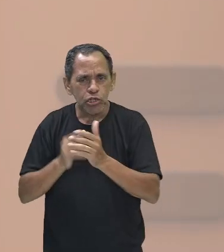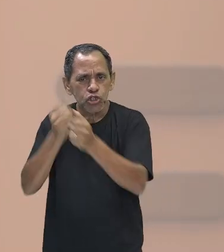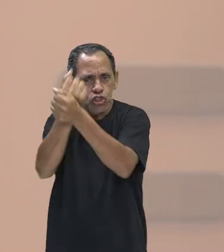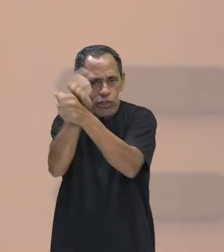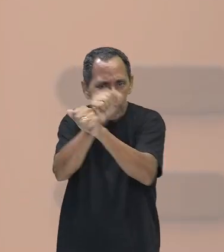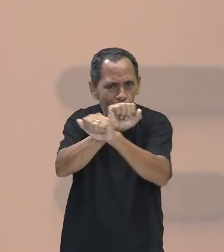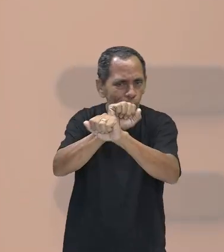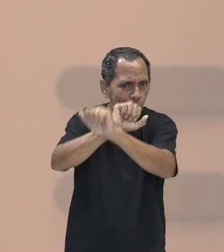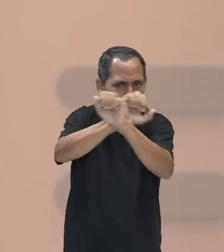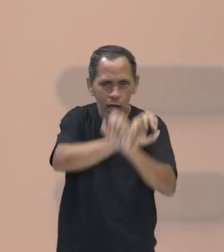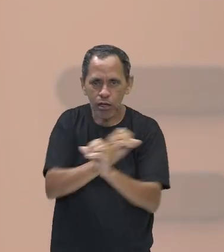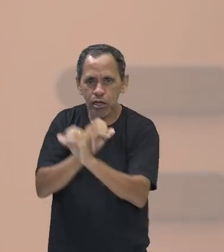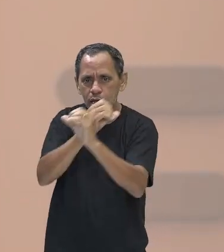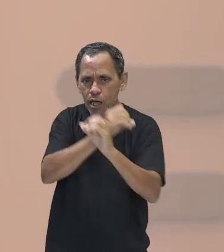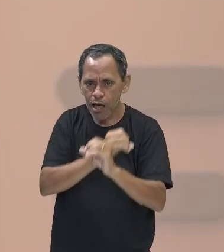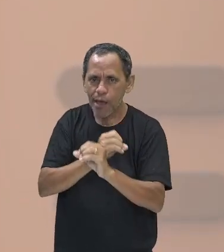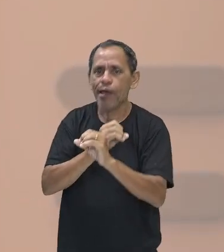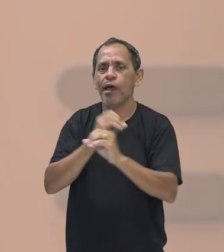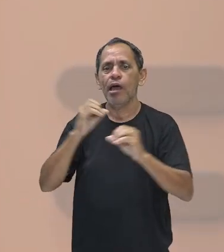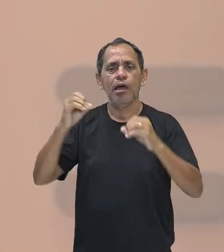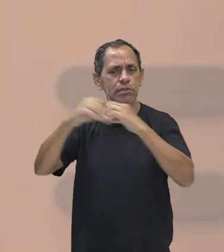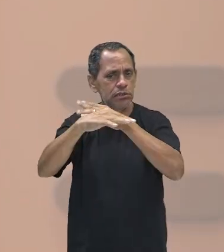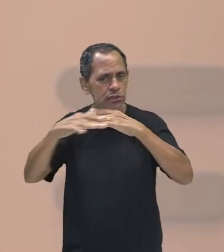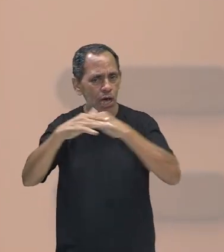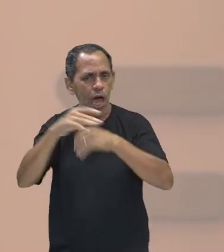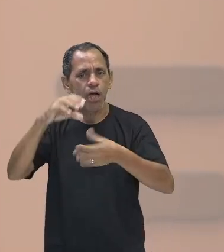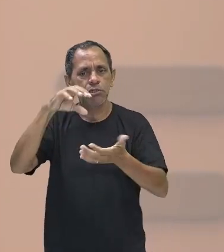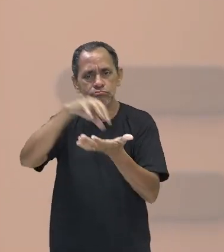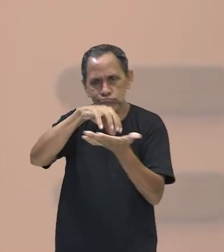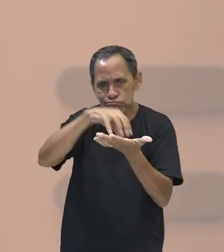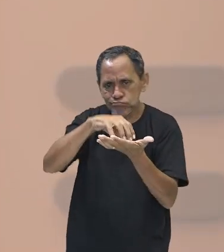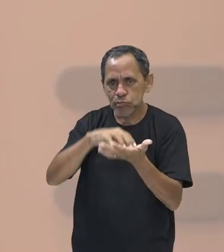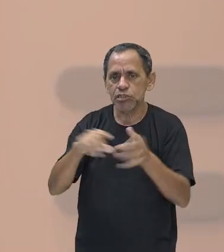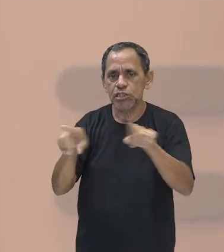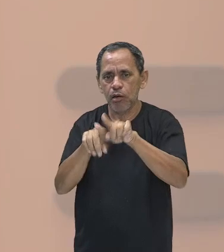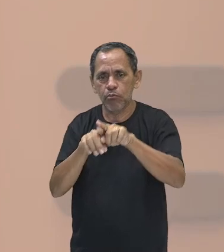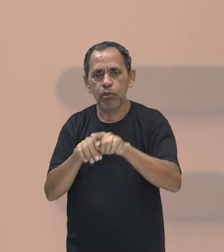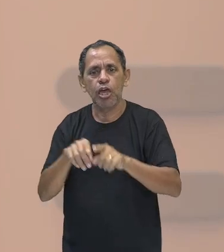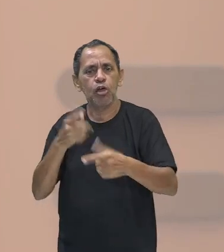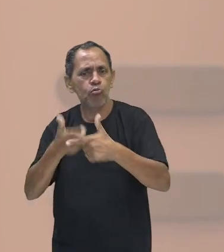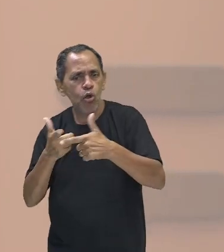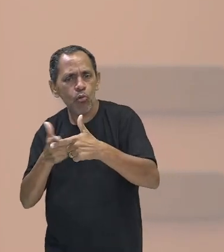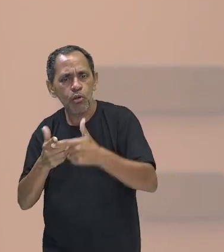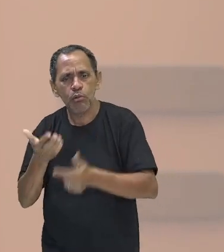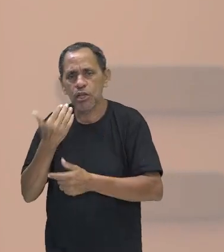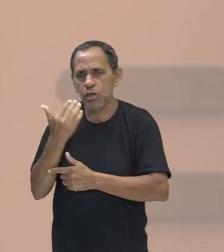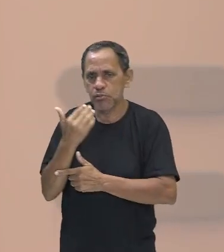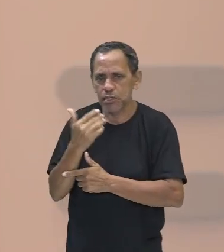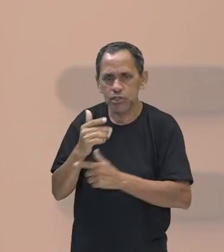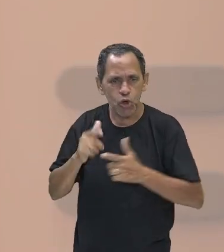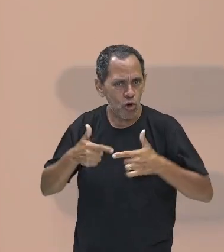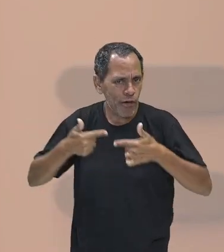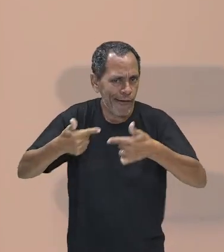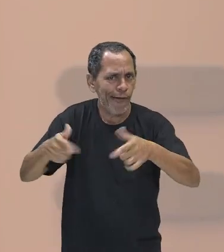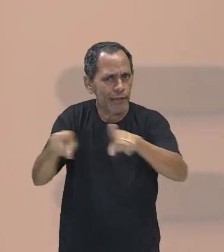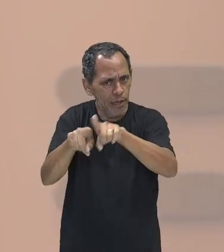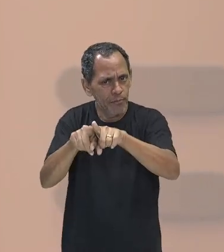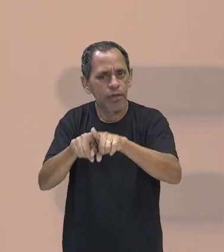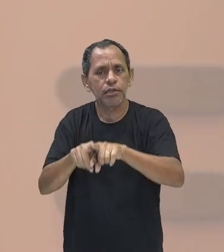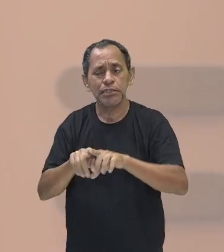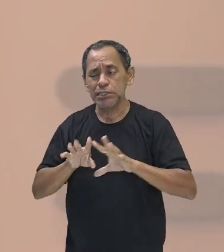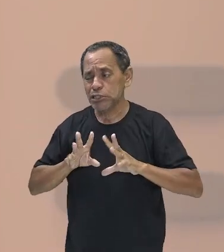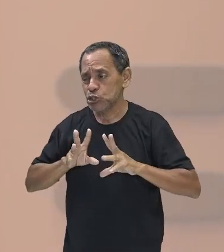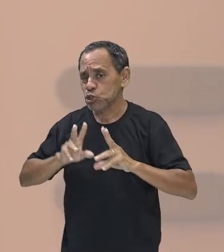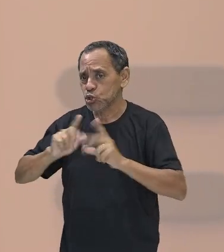de brigar. Vai ter problema de alimentação também, porque estamos em guerra, e toda guerra a gente sabe que as coisas